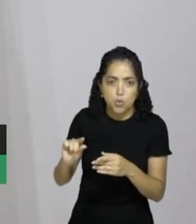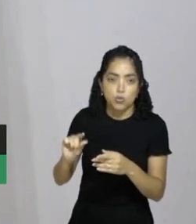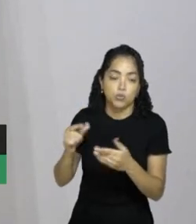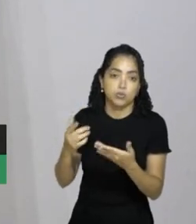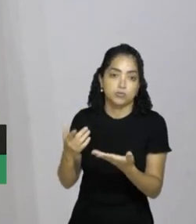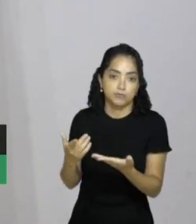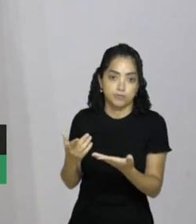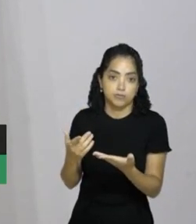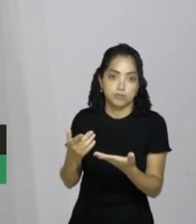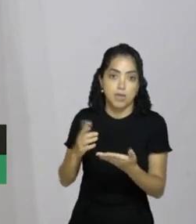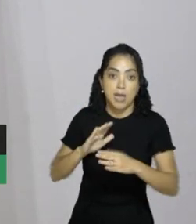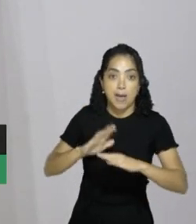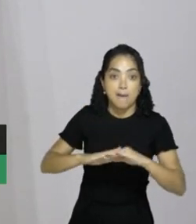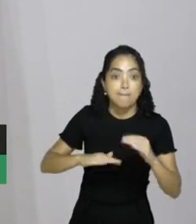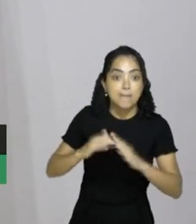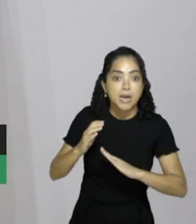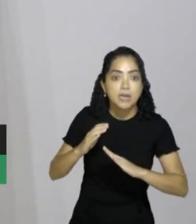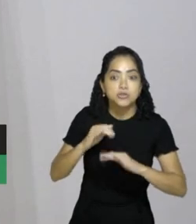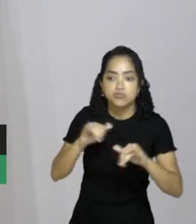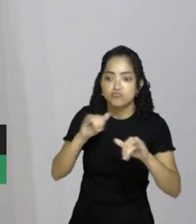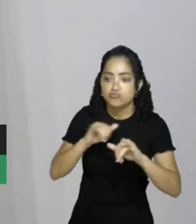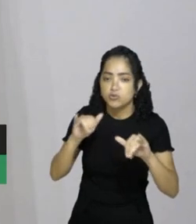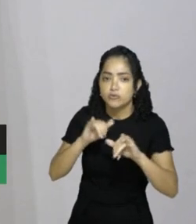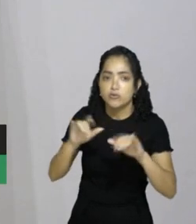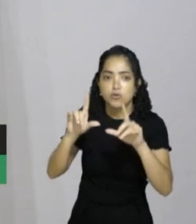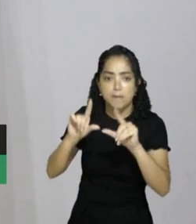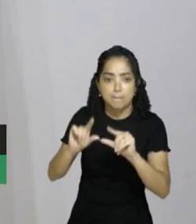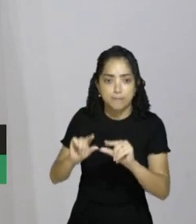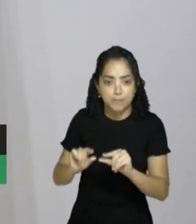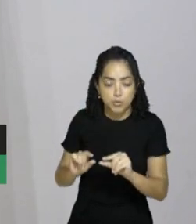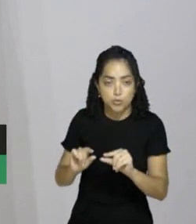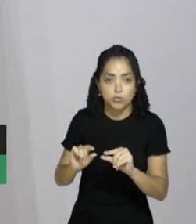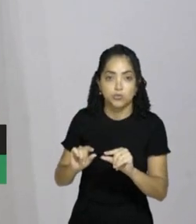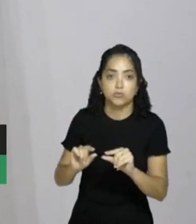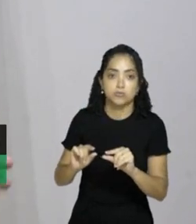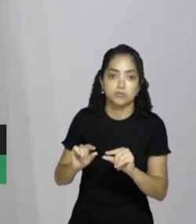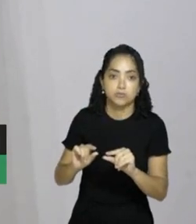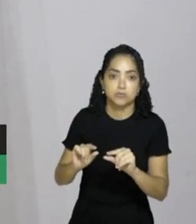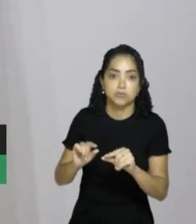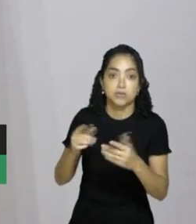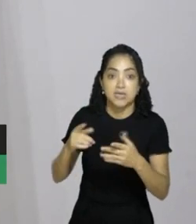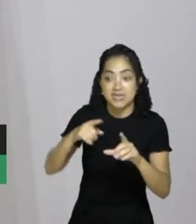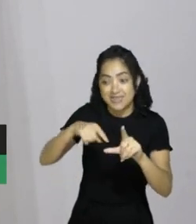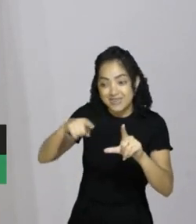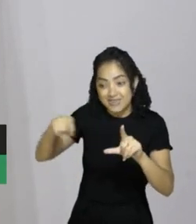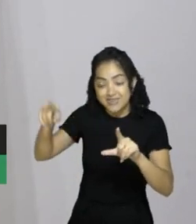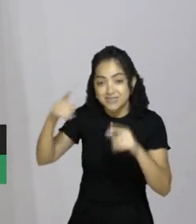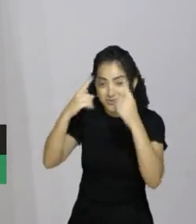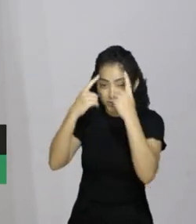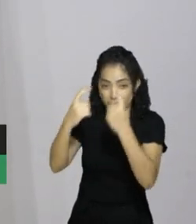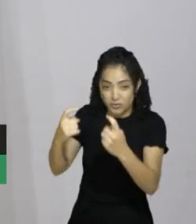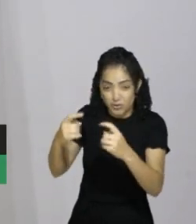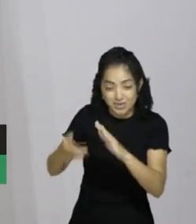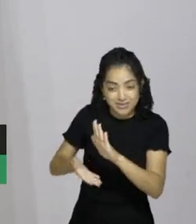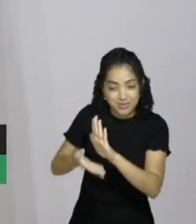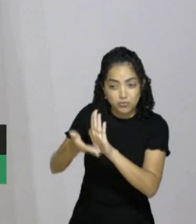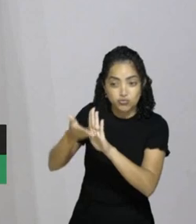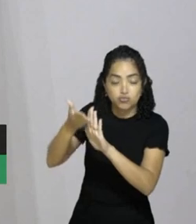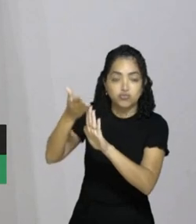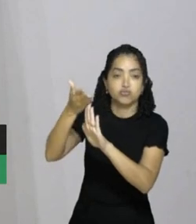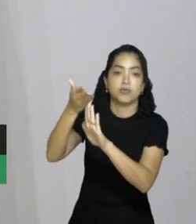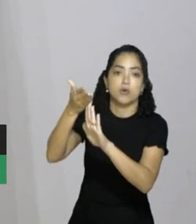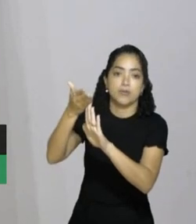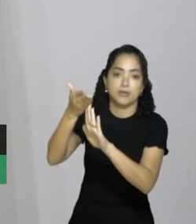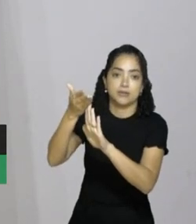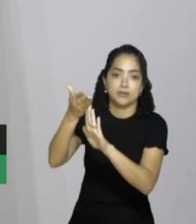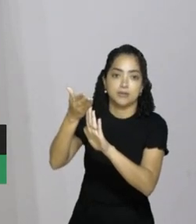ela é menos divulgada e aonde nós temos os maiores índices de violência desse país